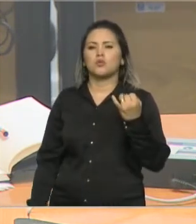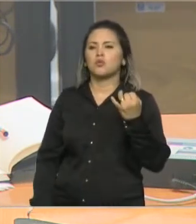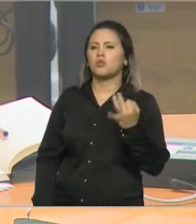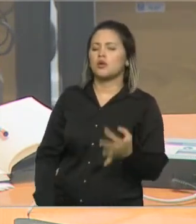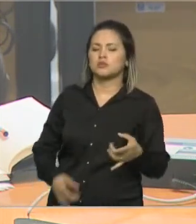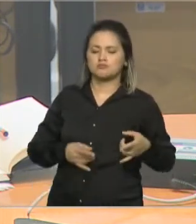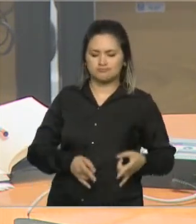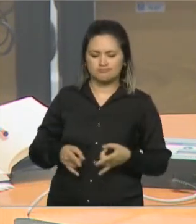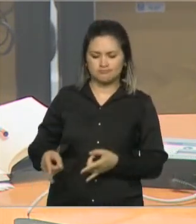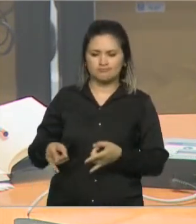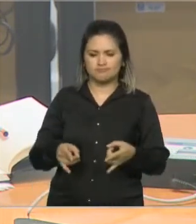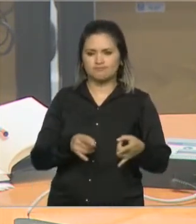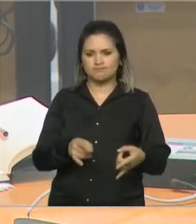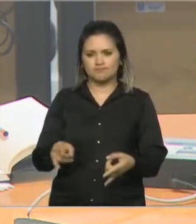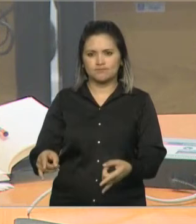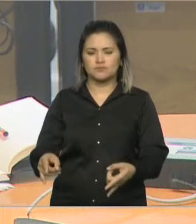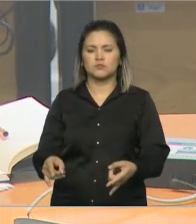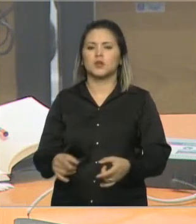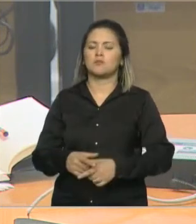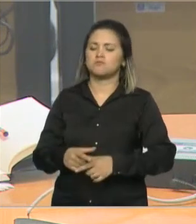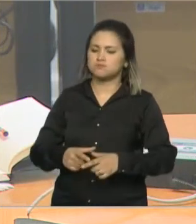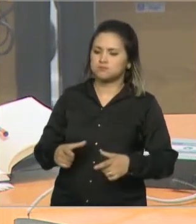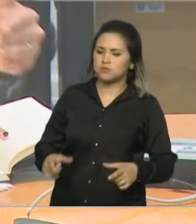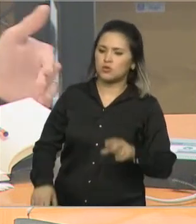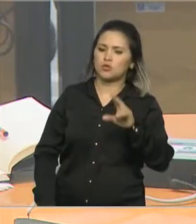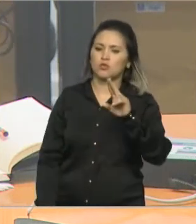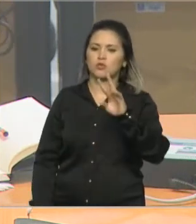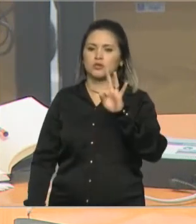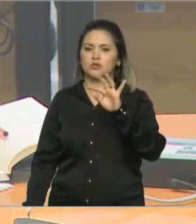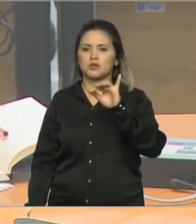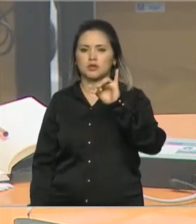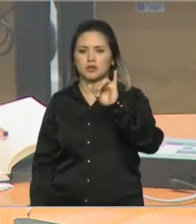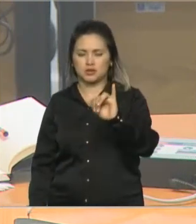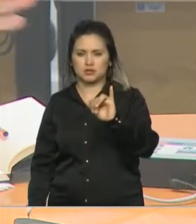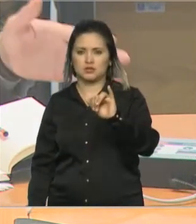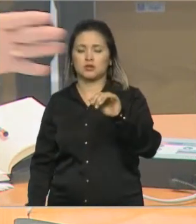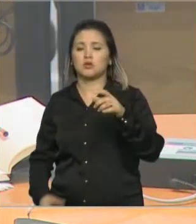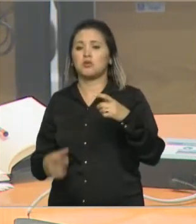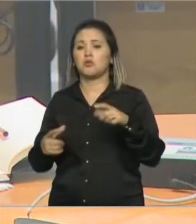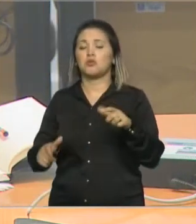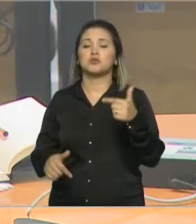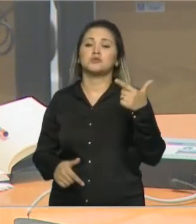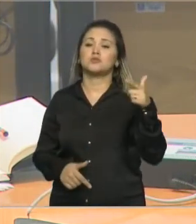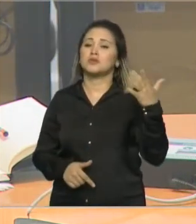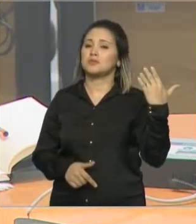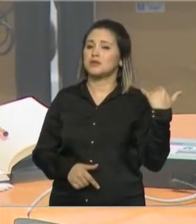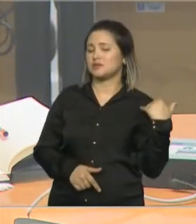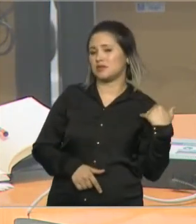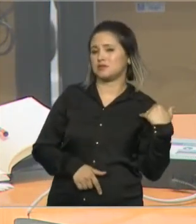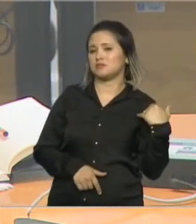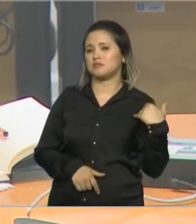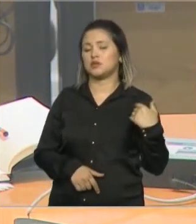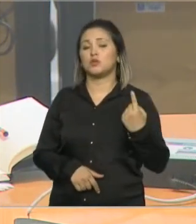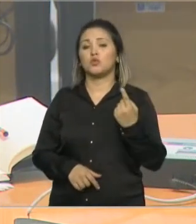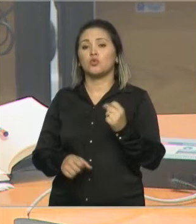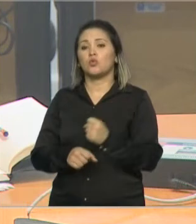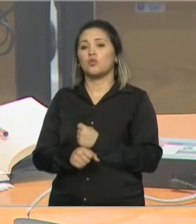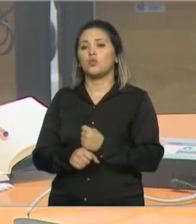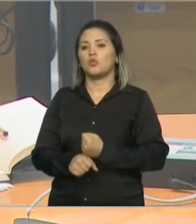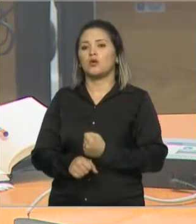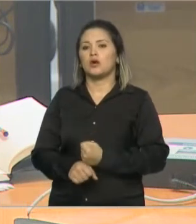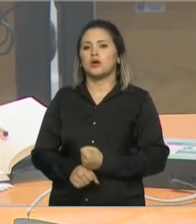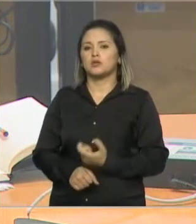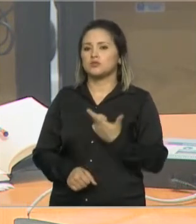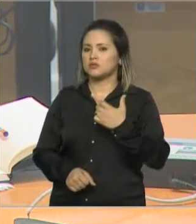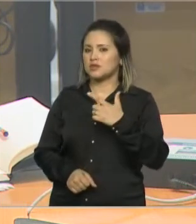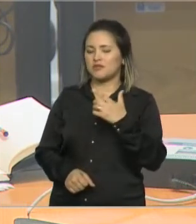Também. Levamos UTI a cidades onde não tinha. Em alguns casos, ficamos um ano sem mortalidade materna